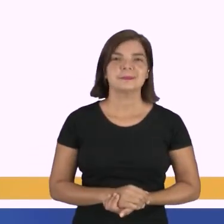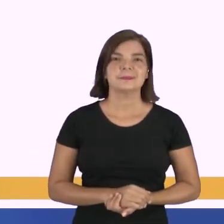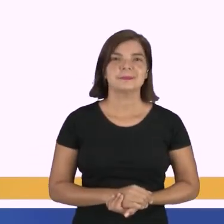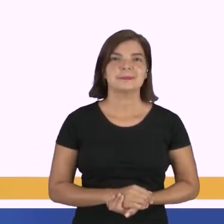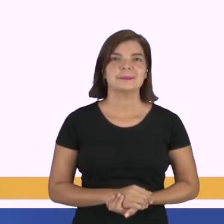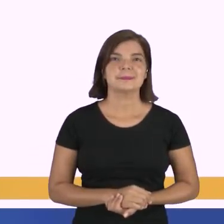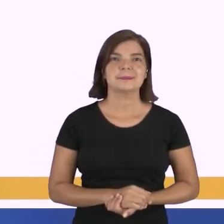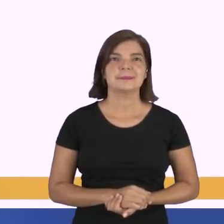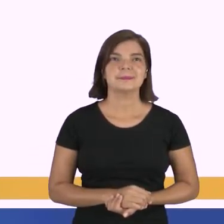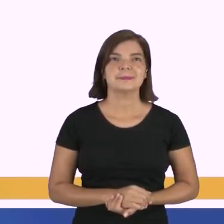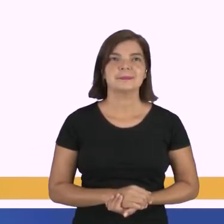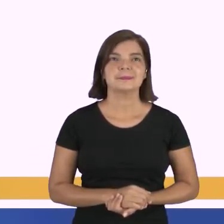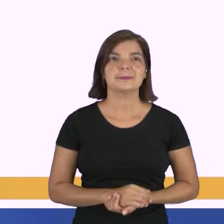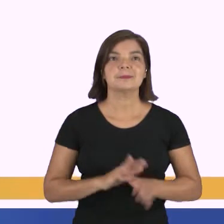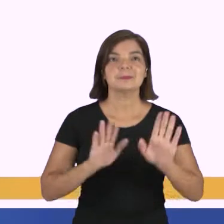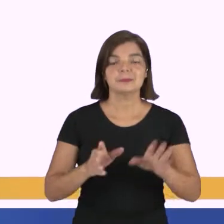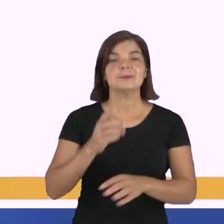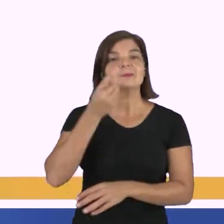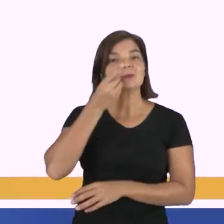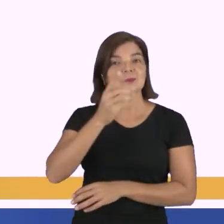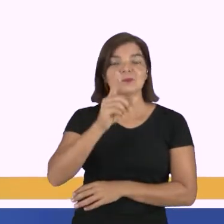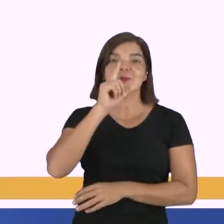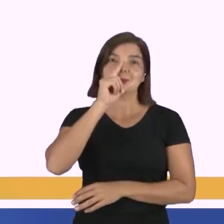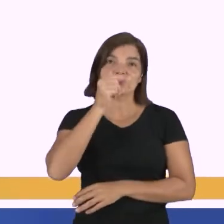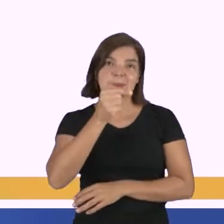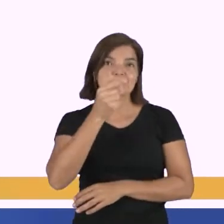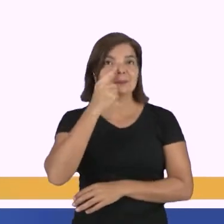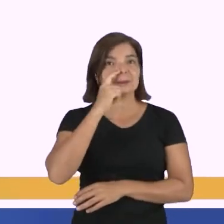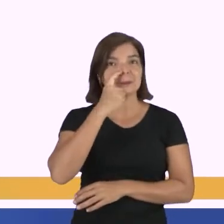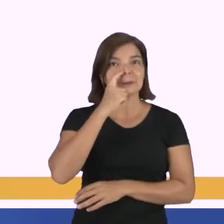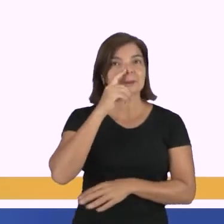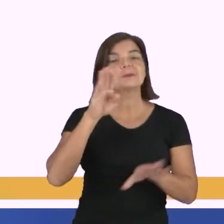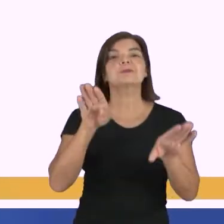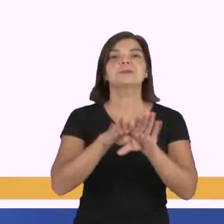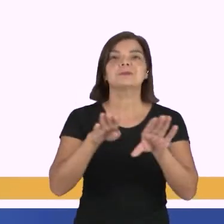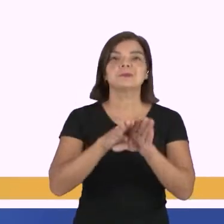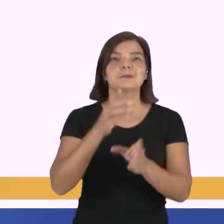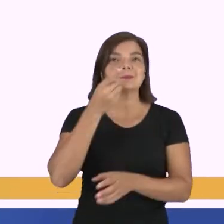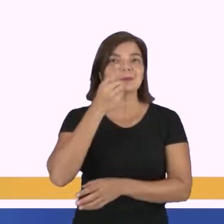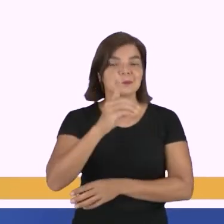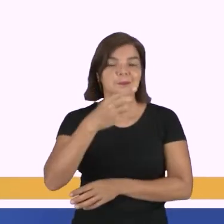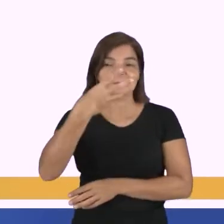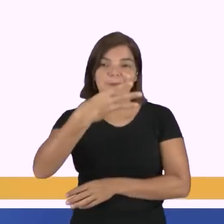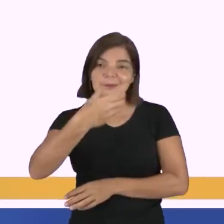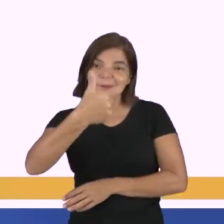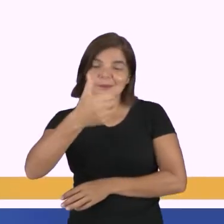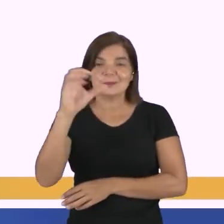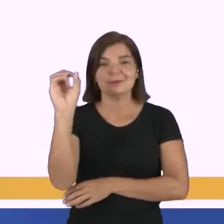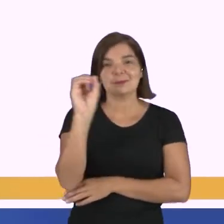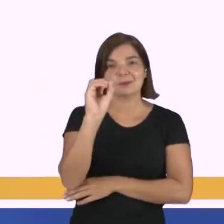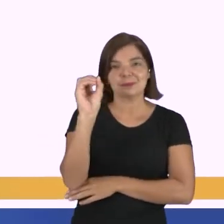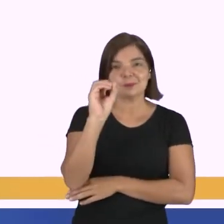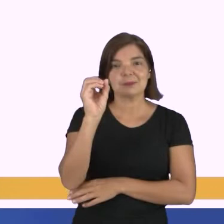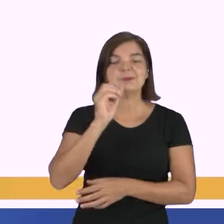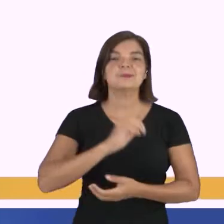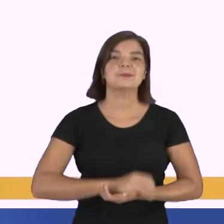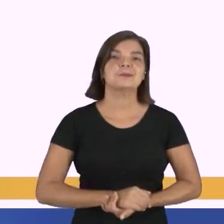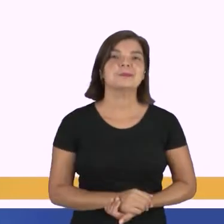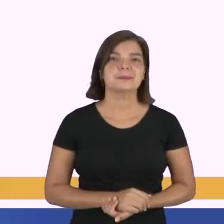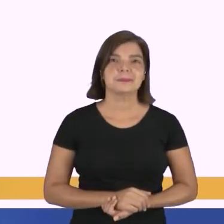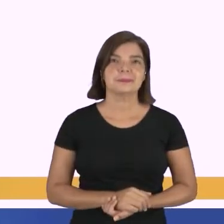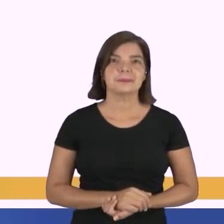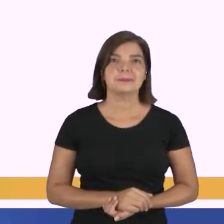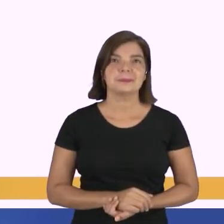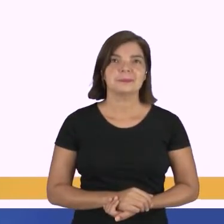de fevereiro. Já o Halloween, que é o Dia das Bruxas, é celebrado em October 31st, dia 31 de